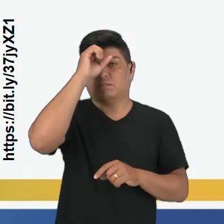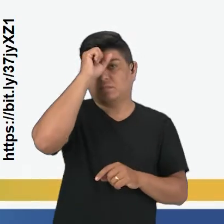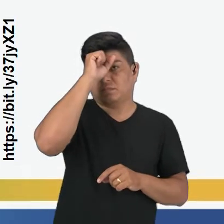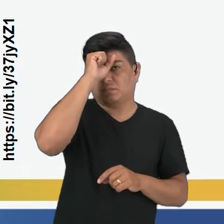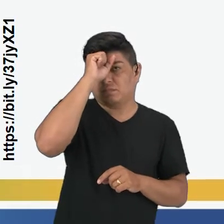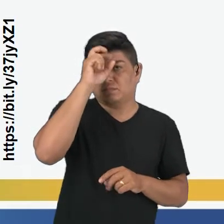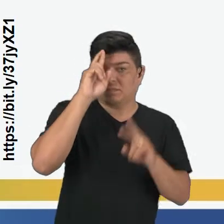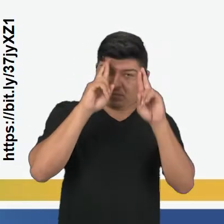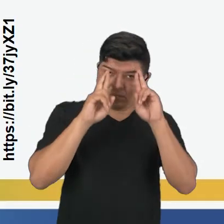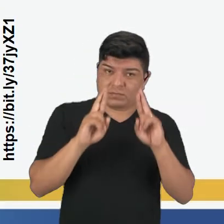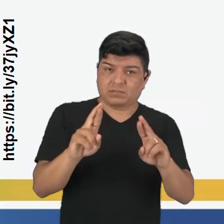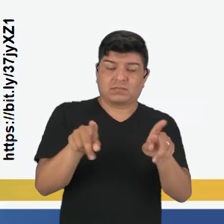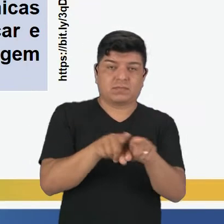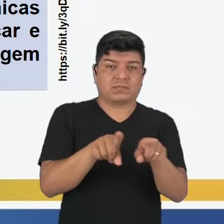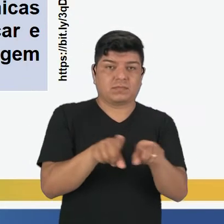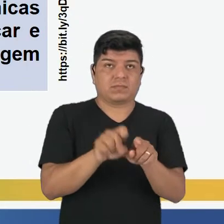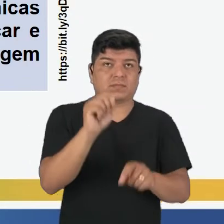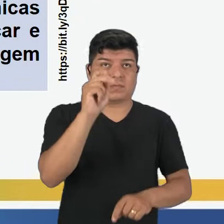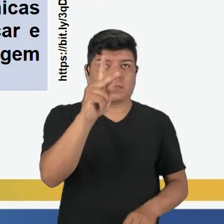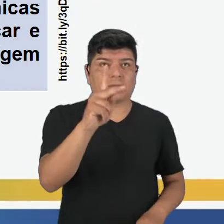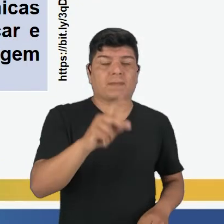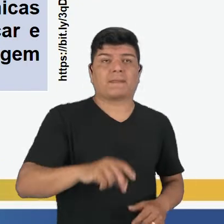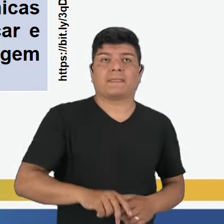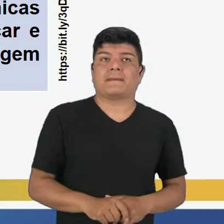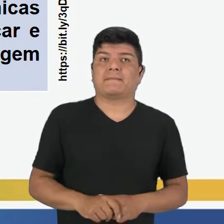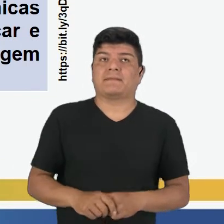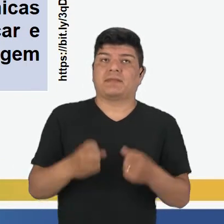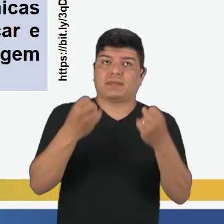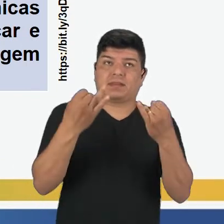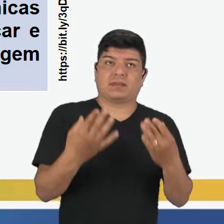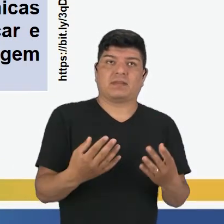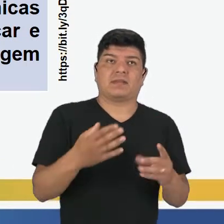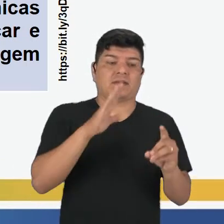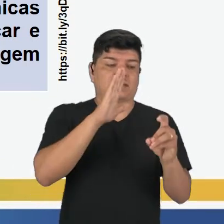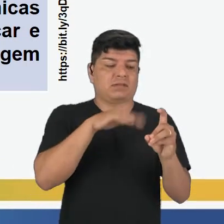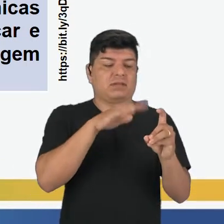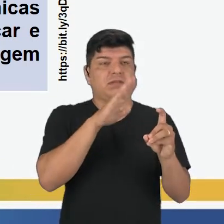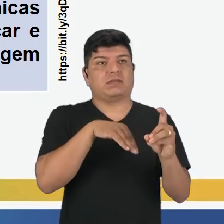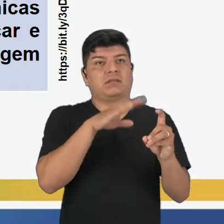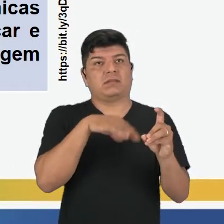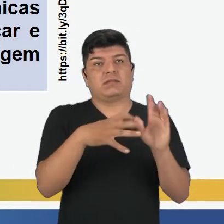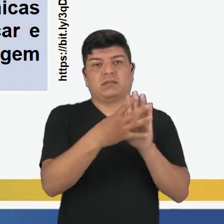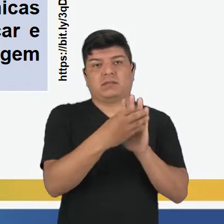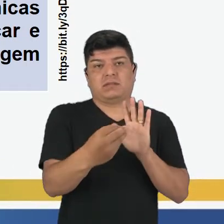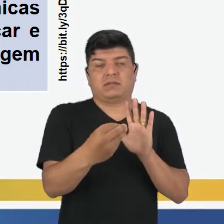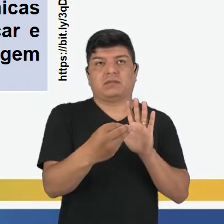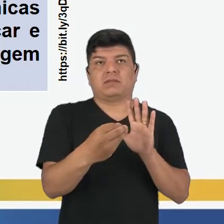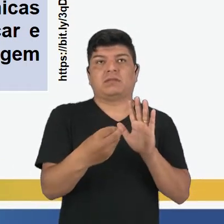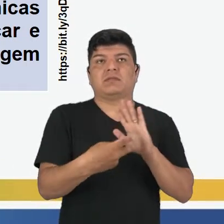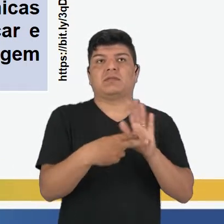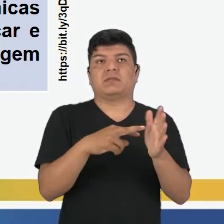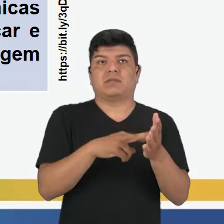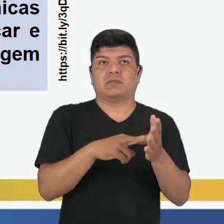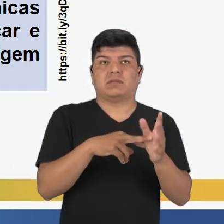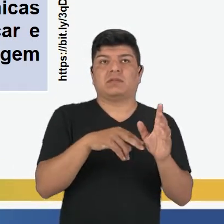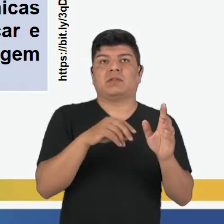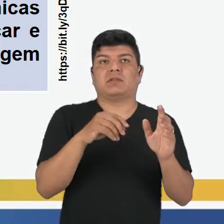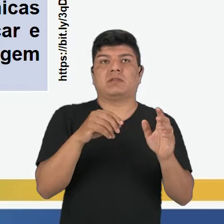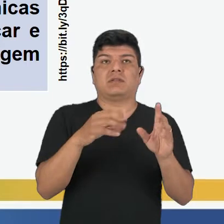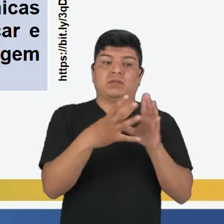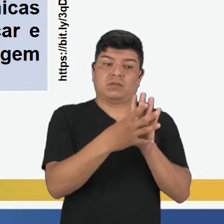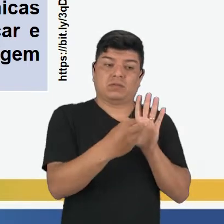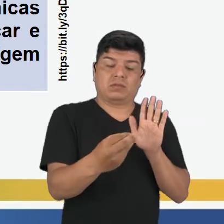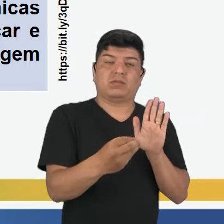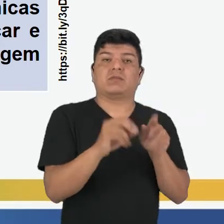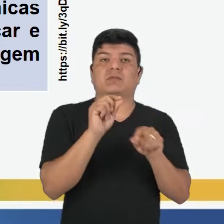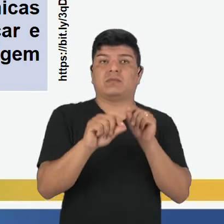aprender a respeitá-la também. Ok? Definição de mito e símbolo. O que é símbolo? O termo símbolo